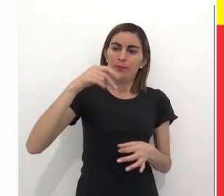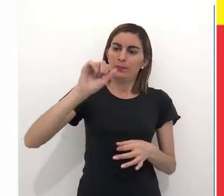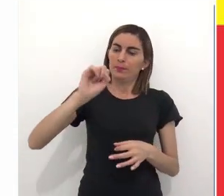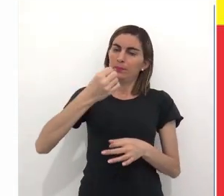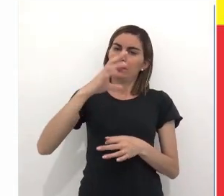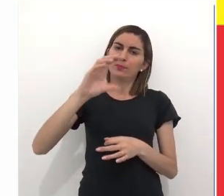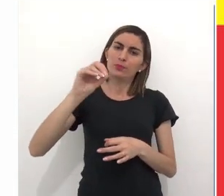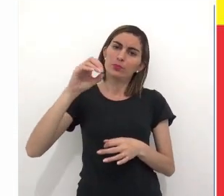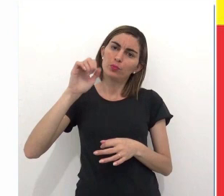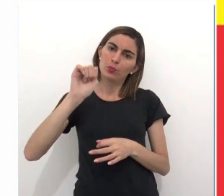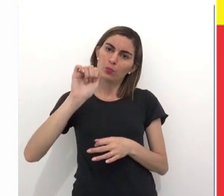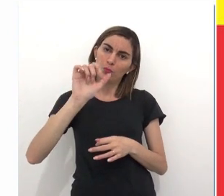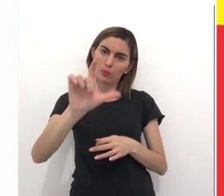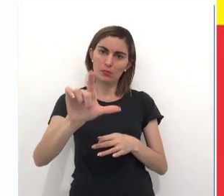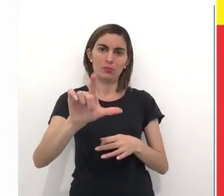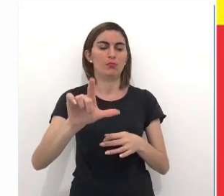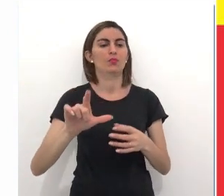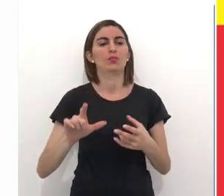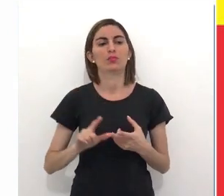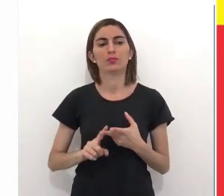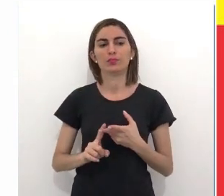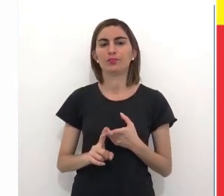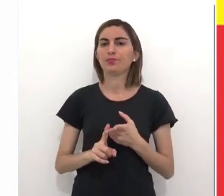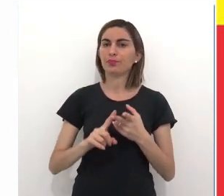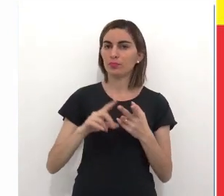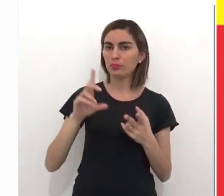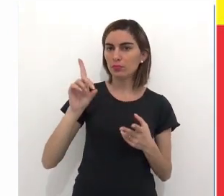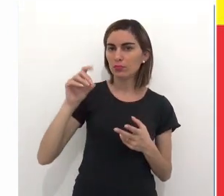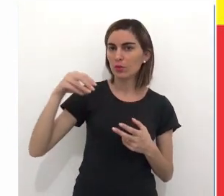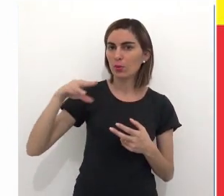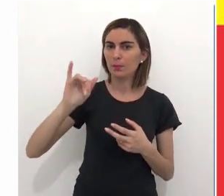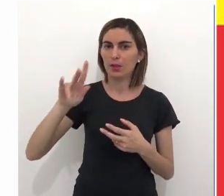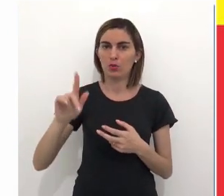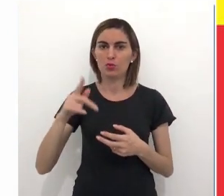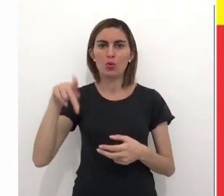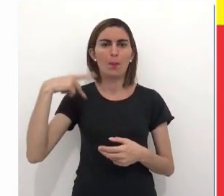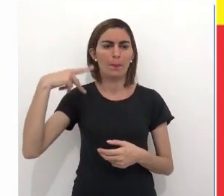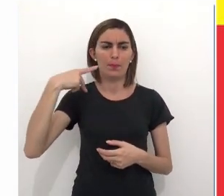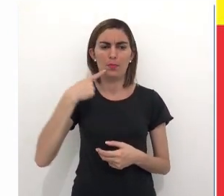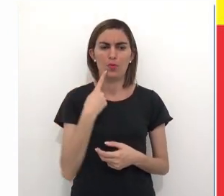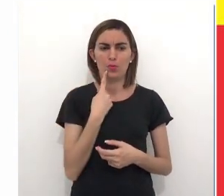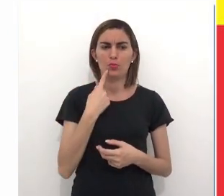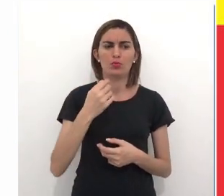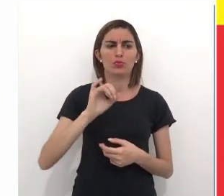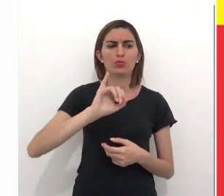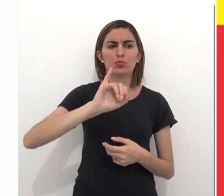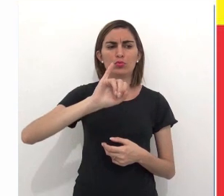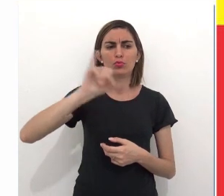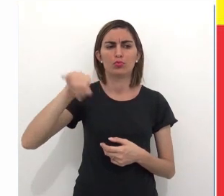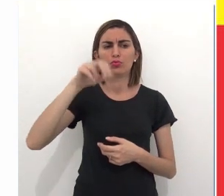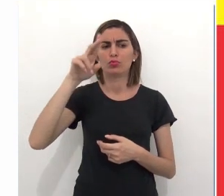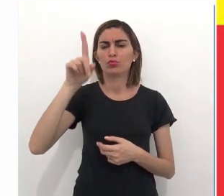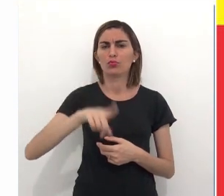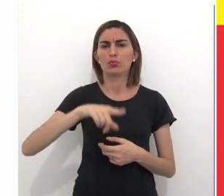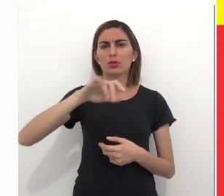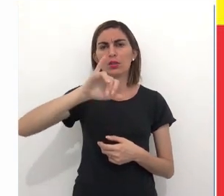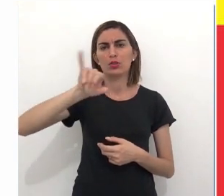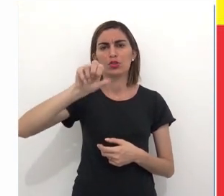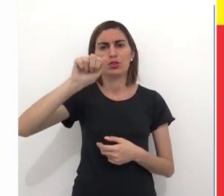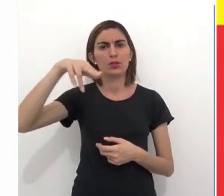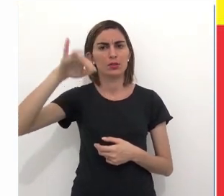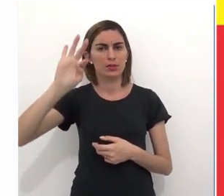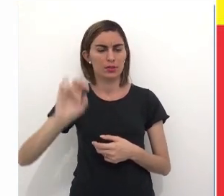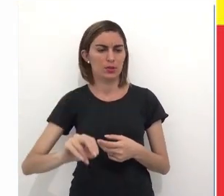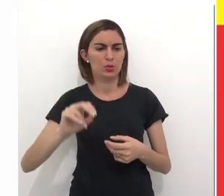Pascoal, Domingo de Miranda, é isso, o promotor José Jacinto Carvalho e o